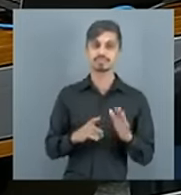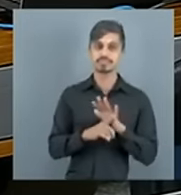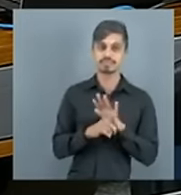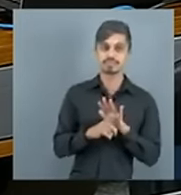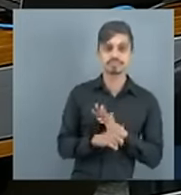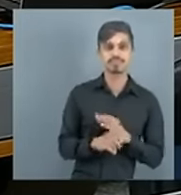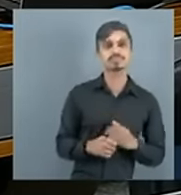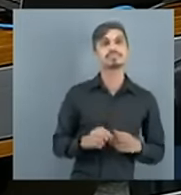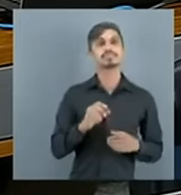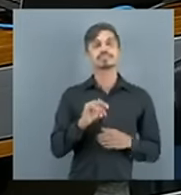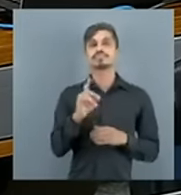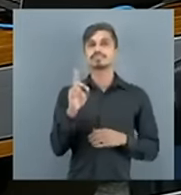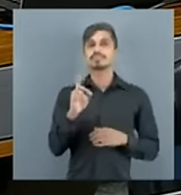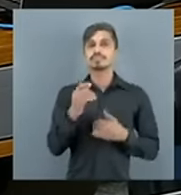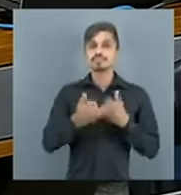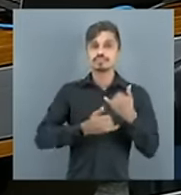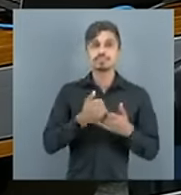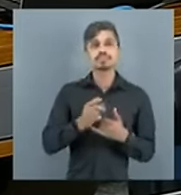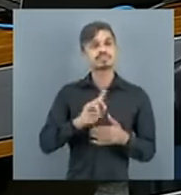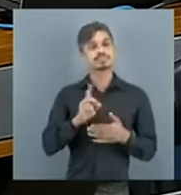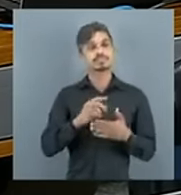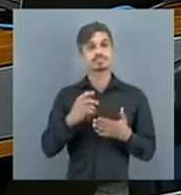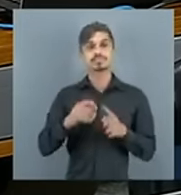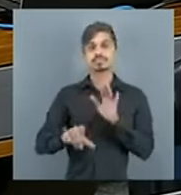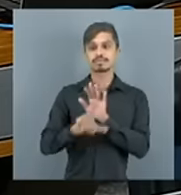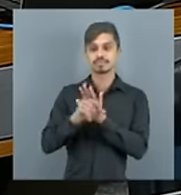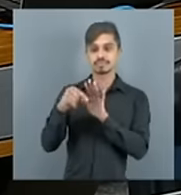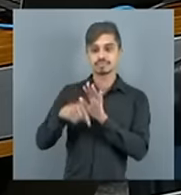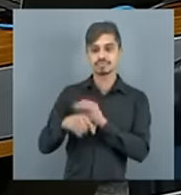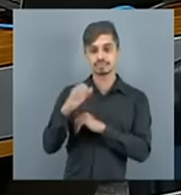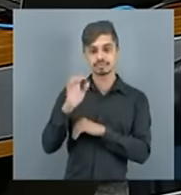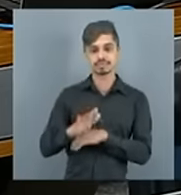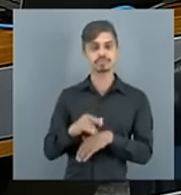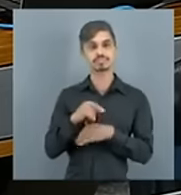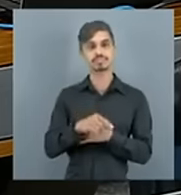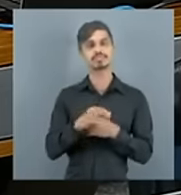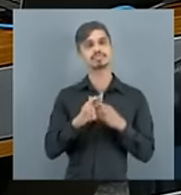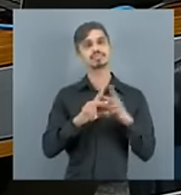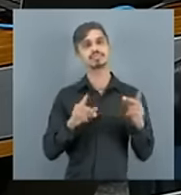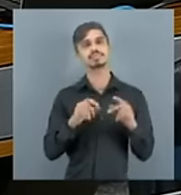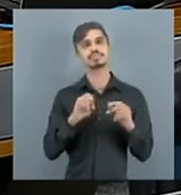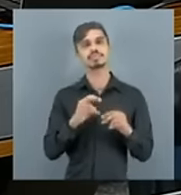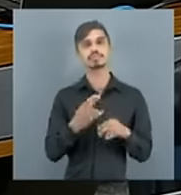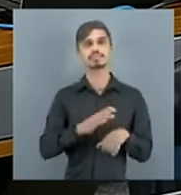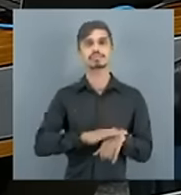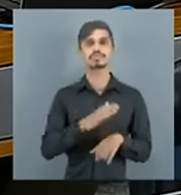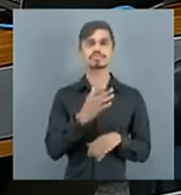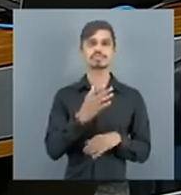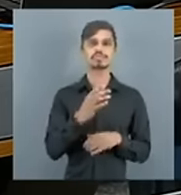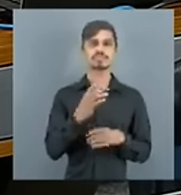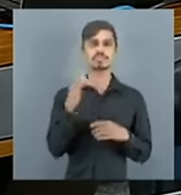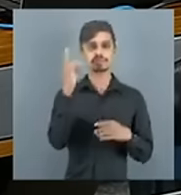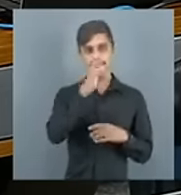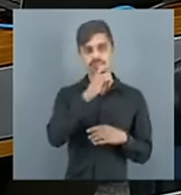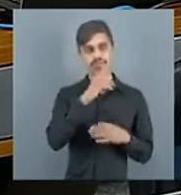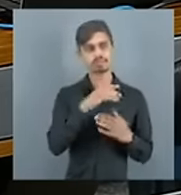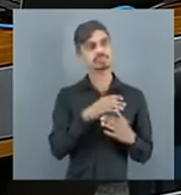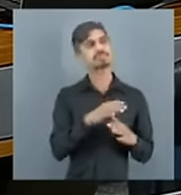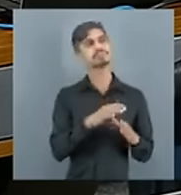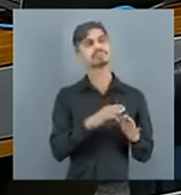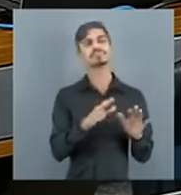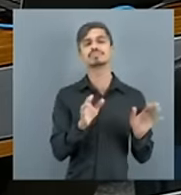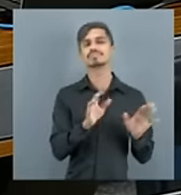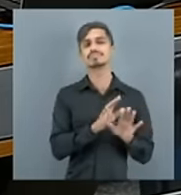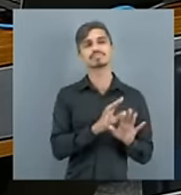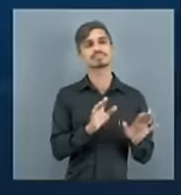Se o jogo não fosse legalizado no Brasil, isso seria diferente? Ou seria mais difícil? Ou você ganharia num site chinês